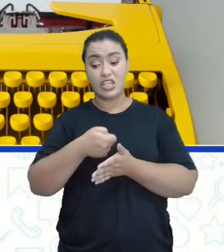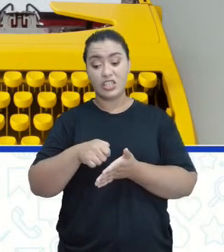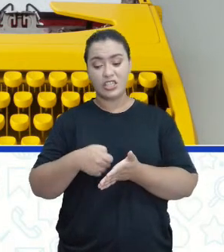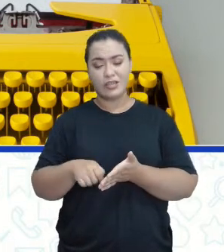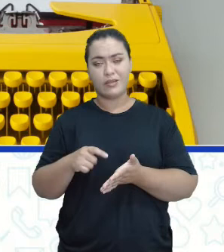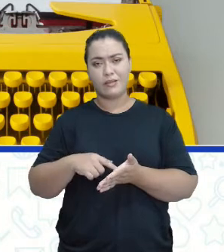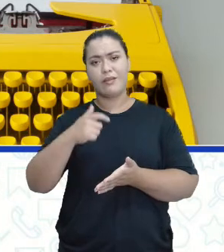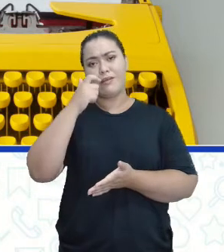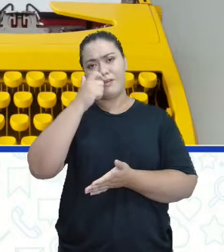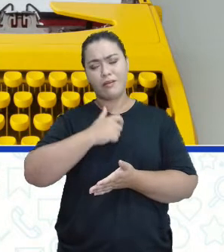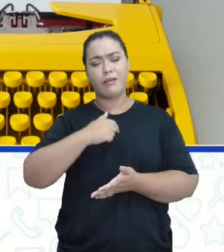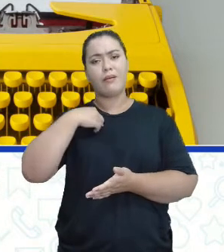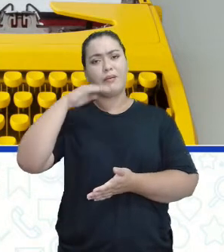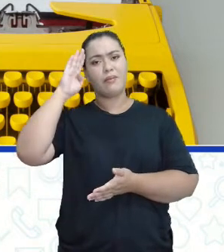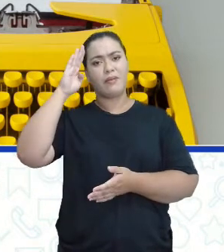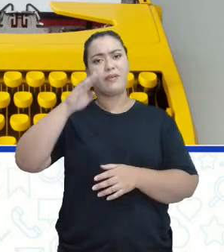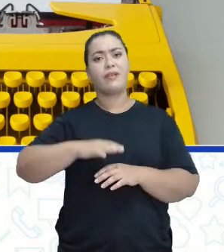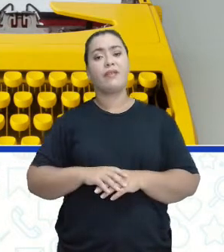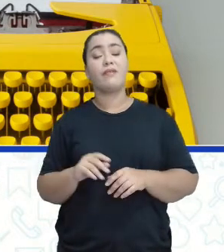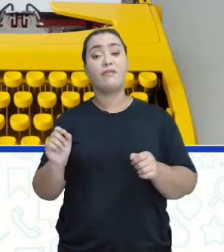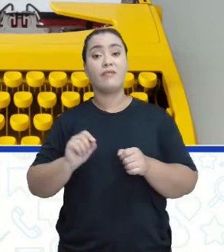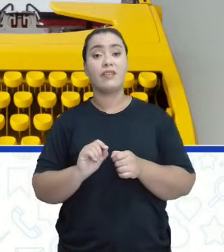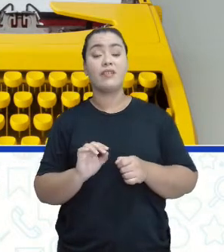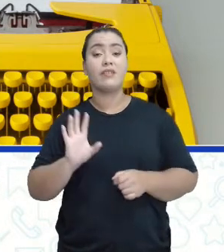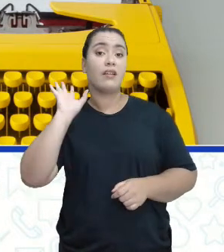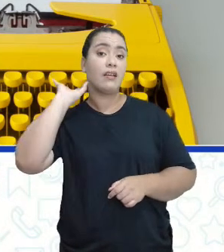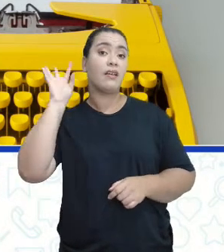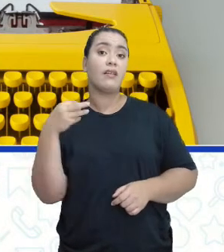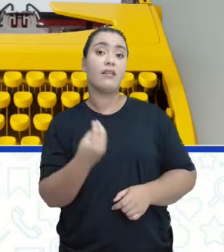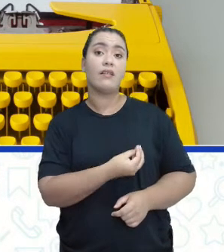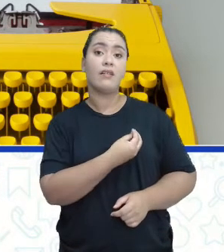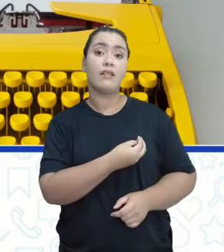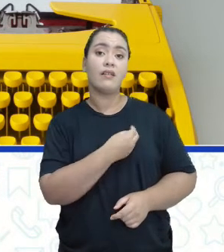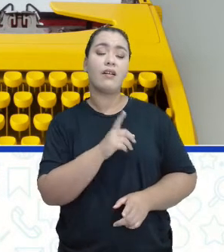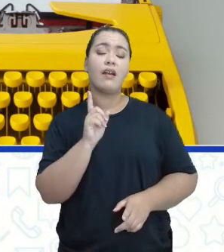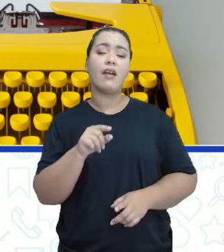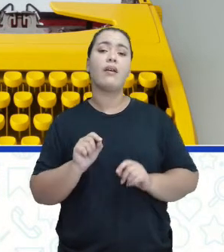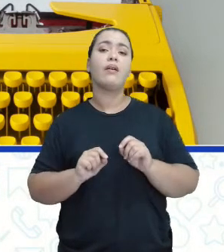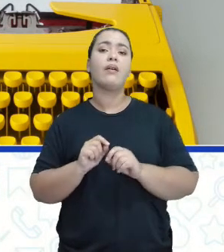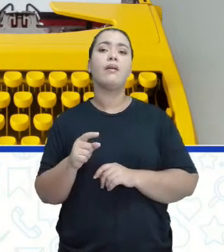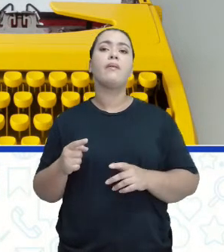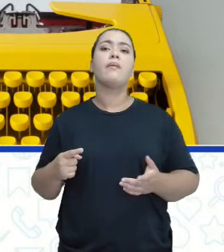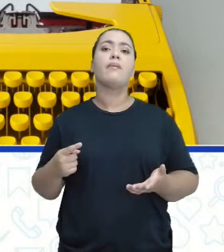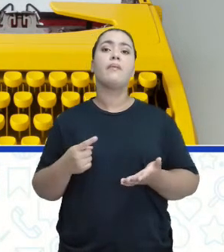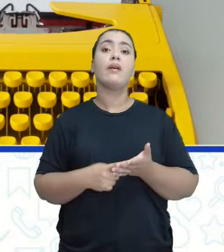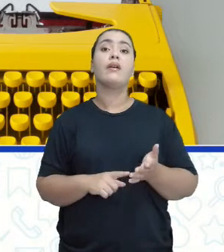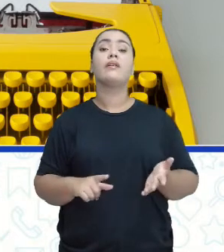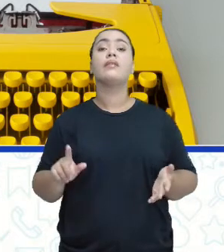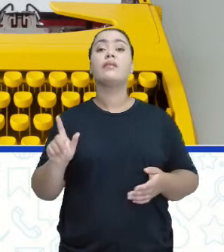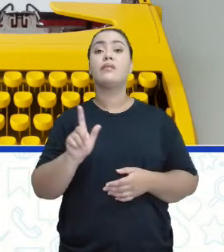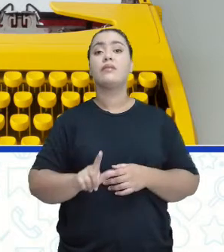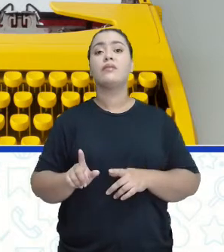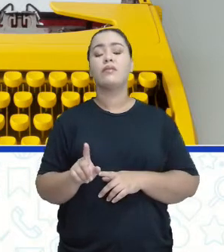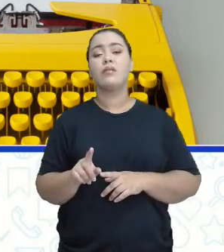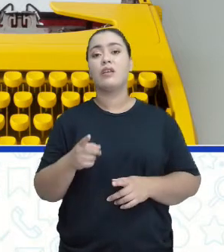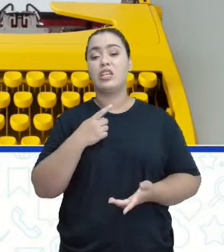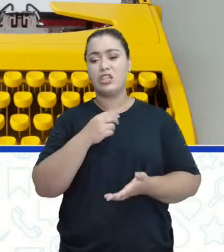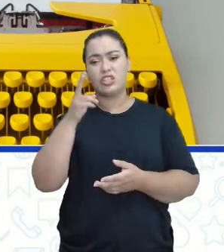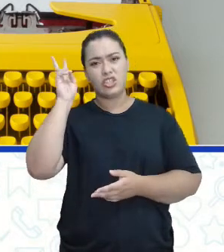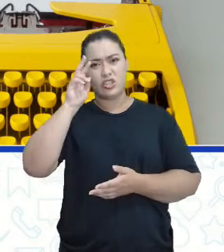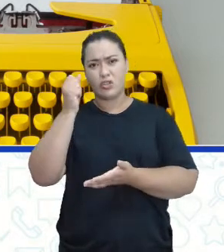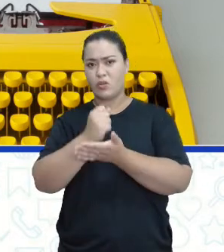principal. Escrever uma autobiografia implica um pacto literário e não histórico ou